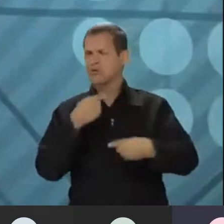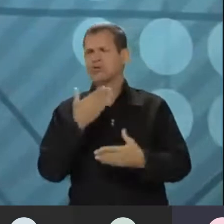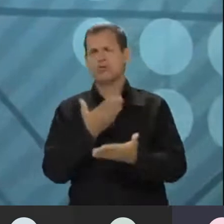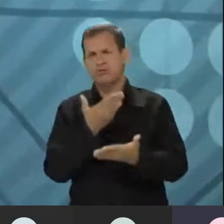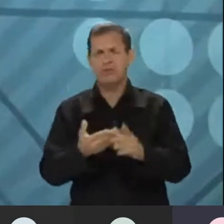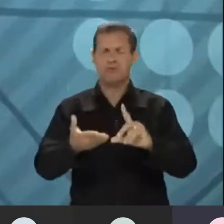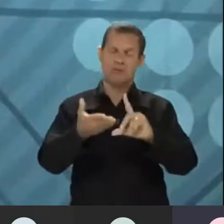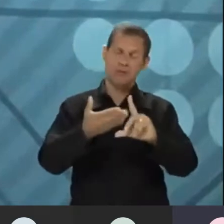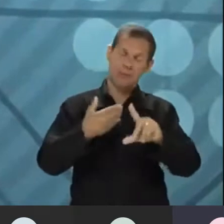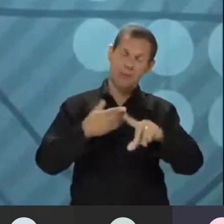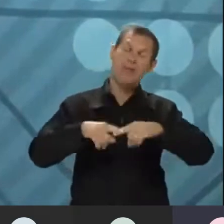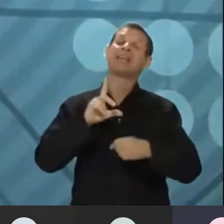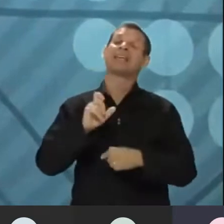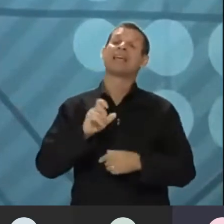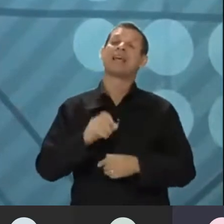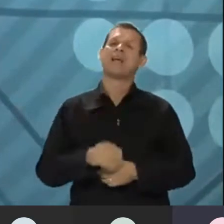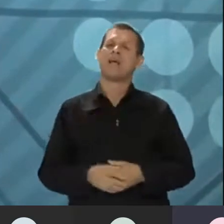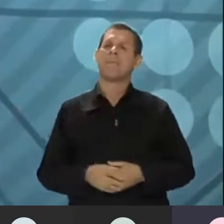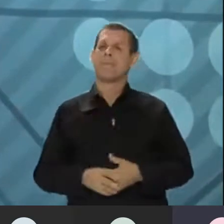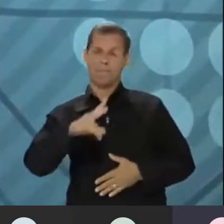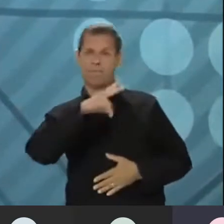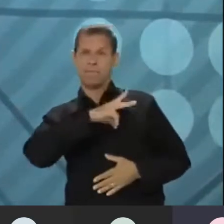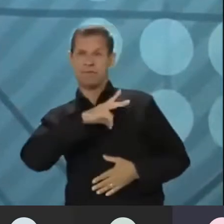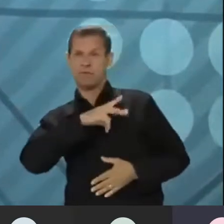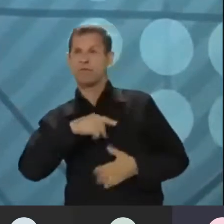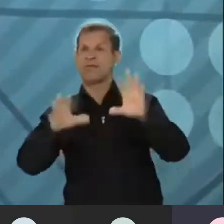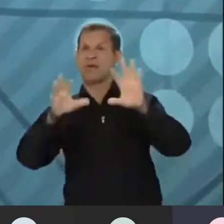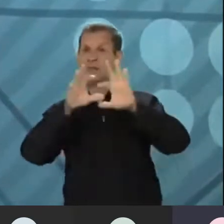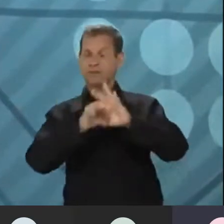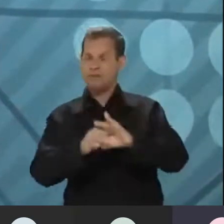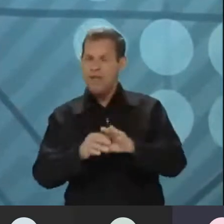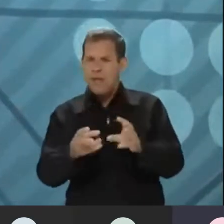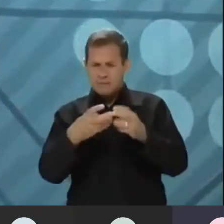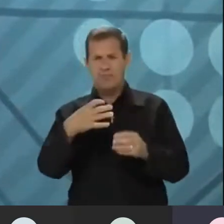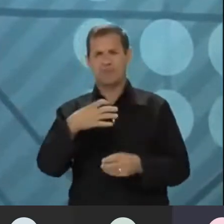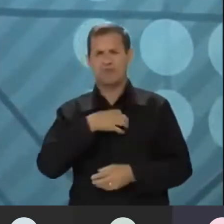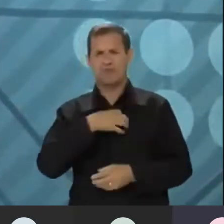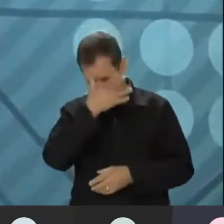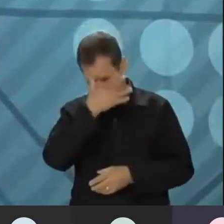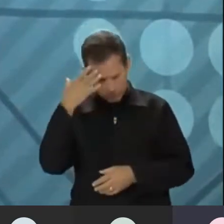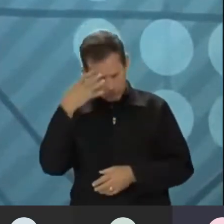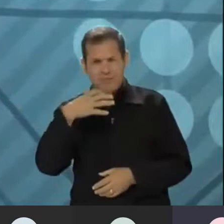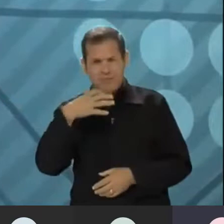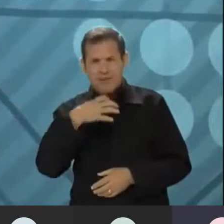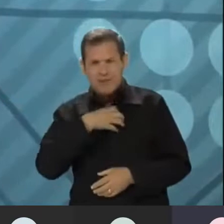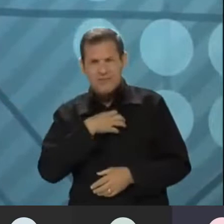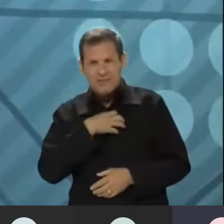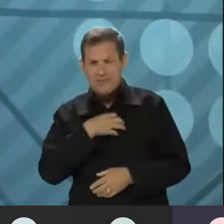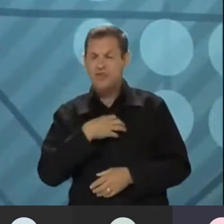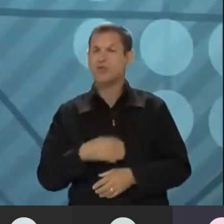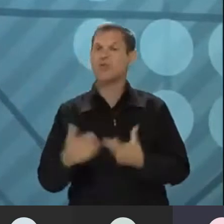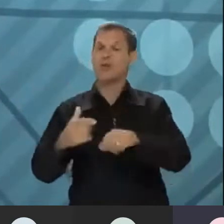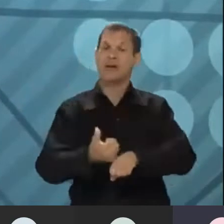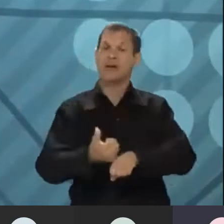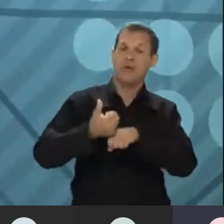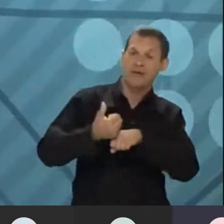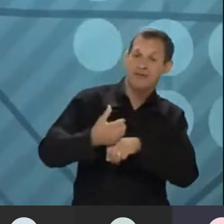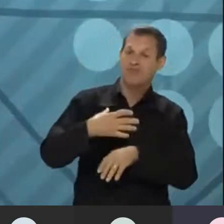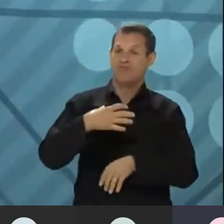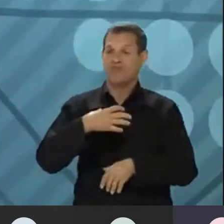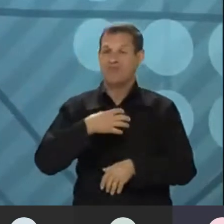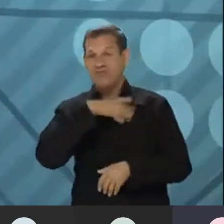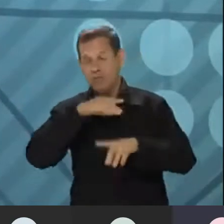isso nas nossas aulas, que é algo mais subjetivo, né? Está relacionado a essa sensação, se a pessoa está se sentindo confortável ou